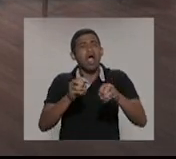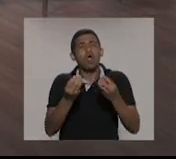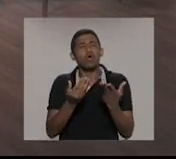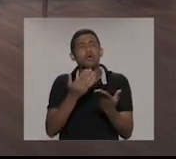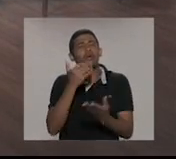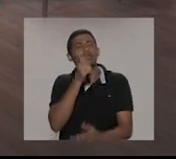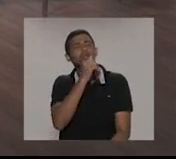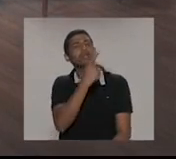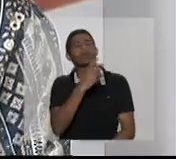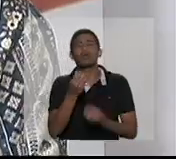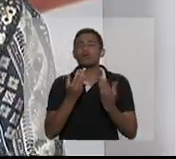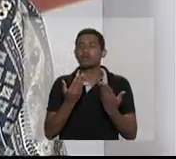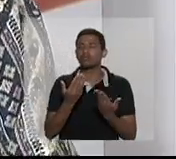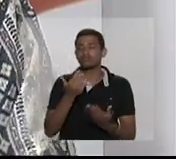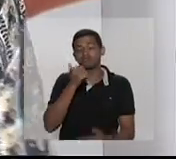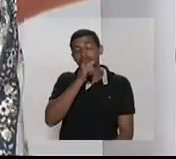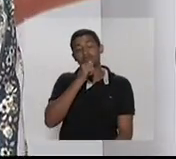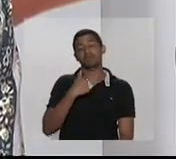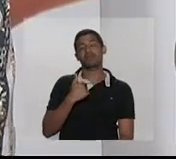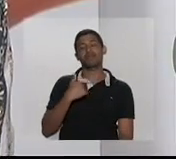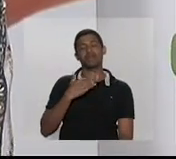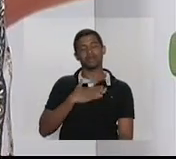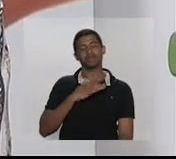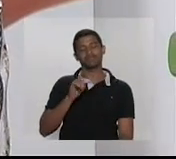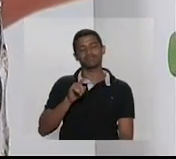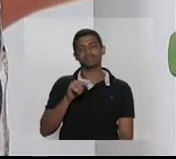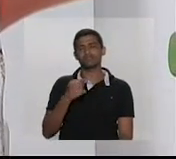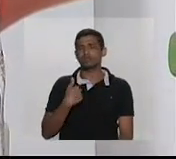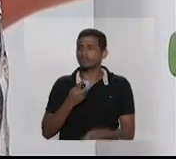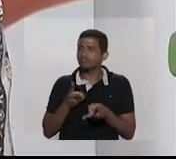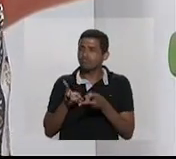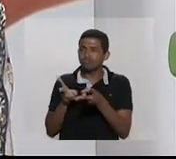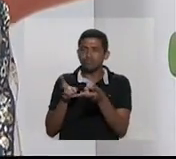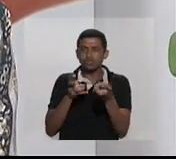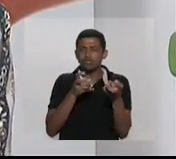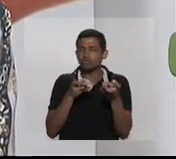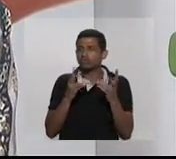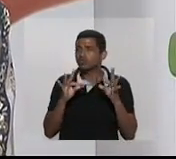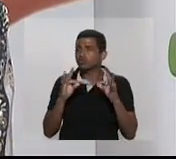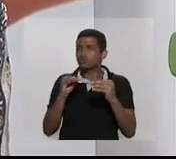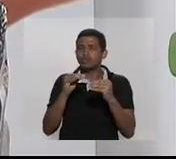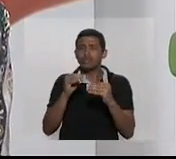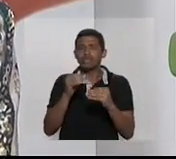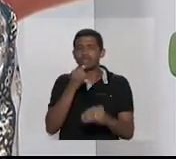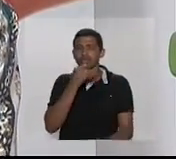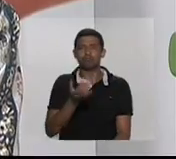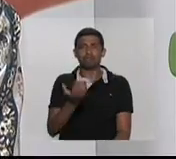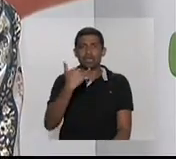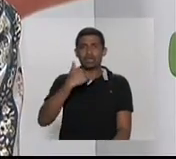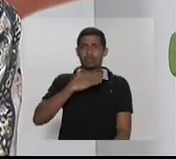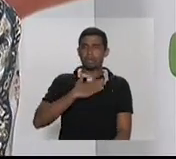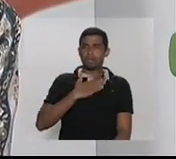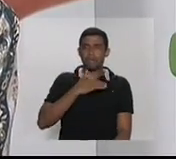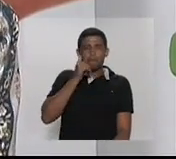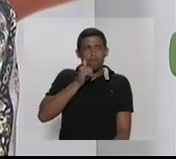sua mãe. Minha mãe. Eu percebo muito esse lado feminino, às vezes, quando